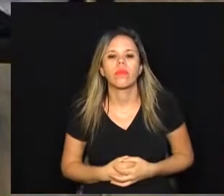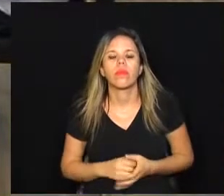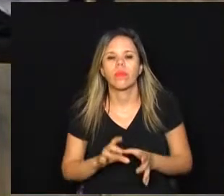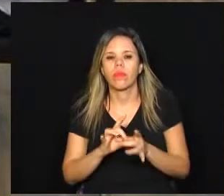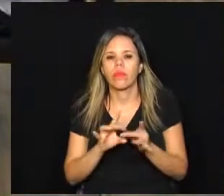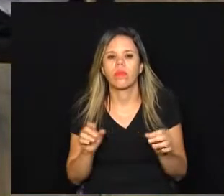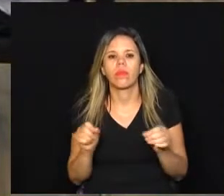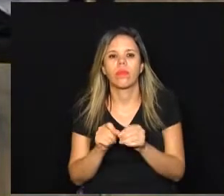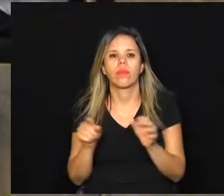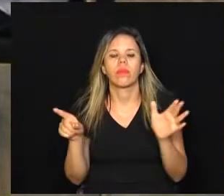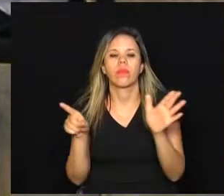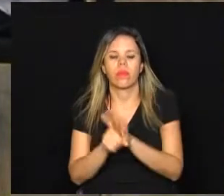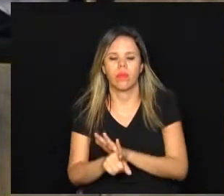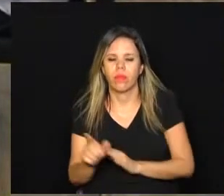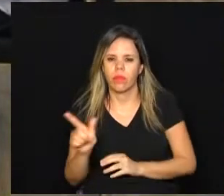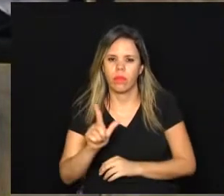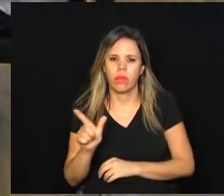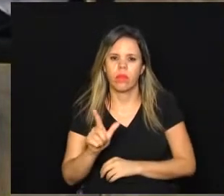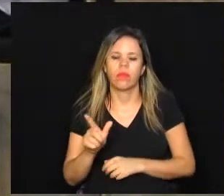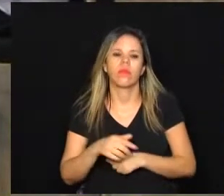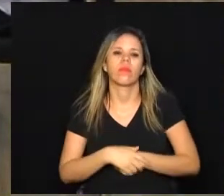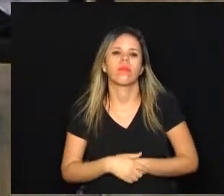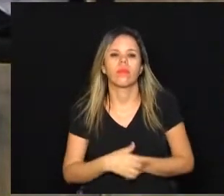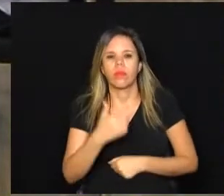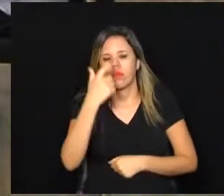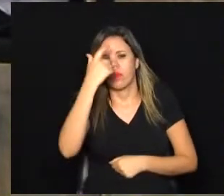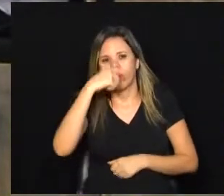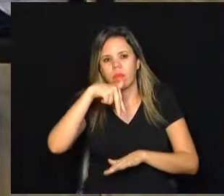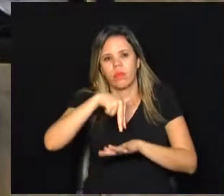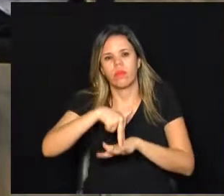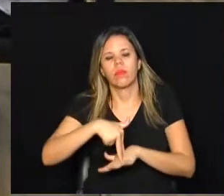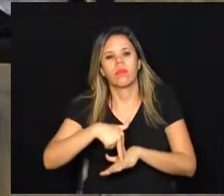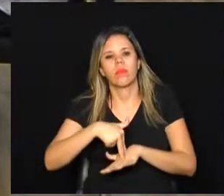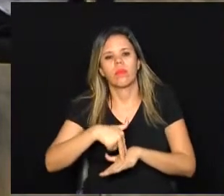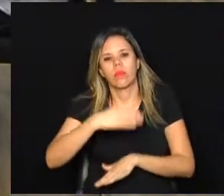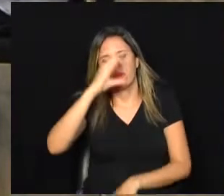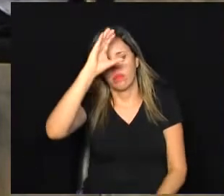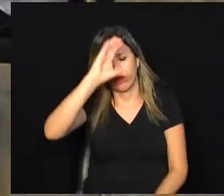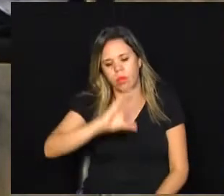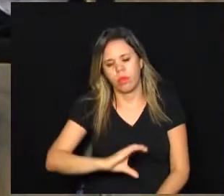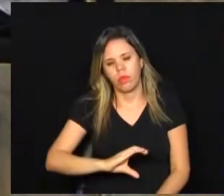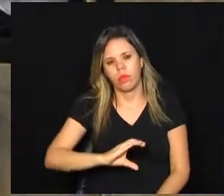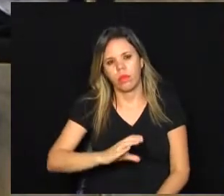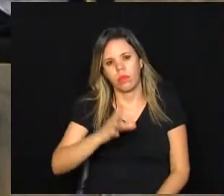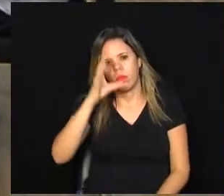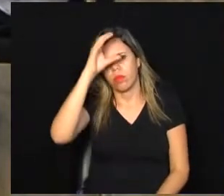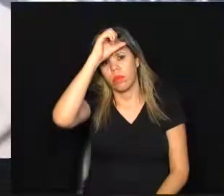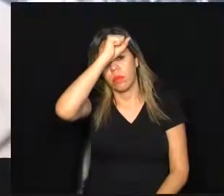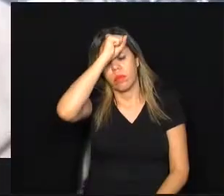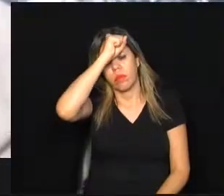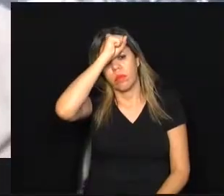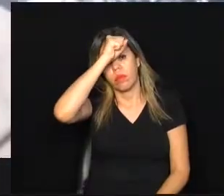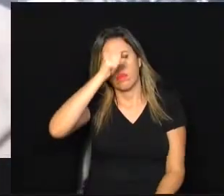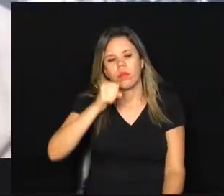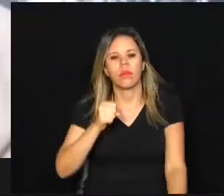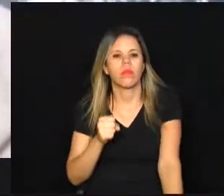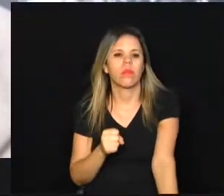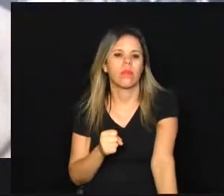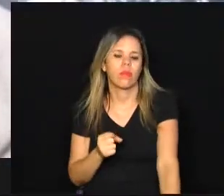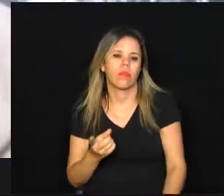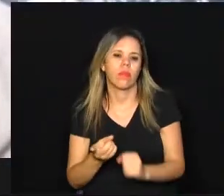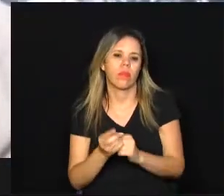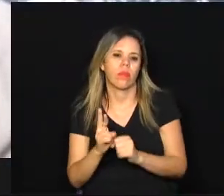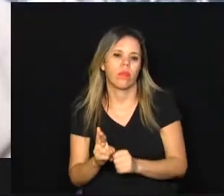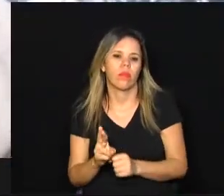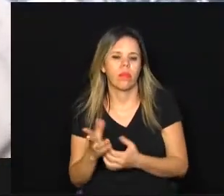uma pergunta? Claro. Eu me colocando aqui na situação de cidadão e querendo aprender aí com o Dr.